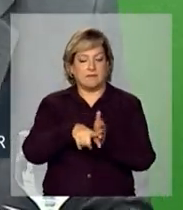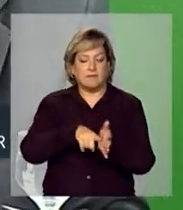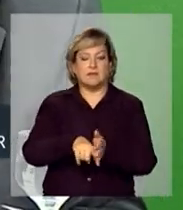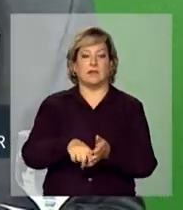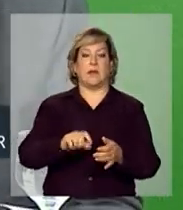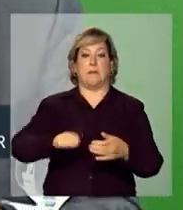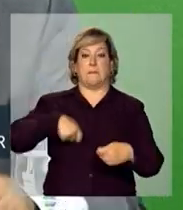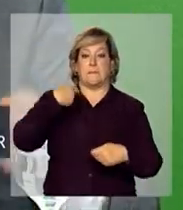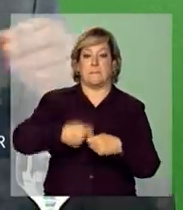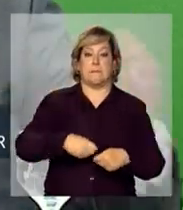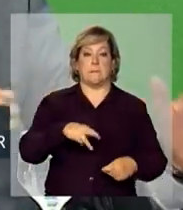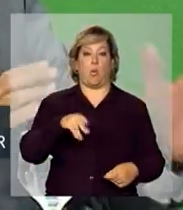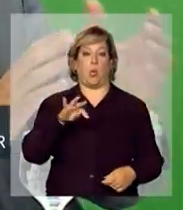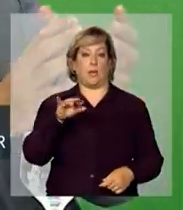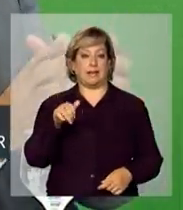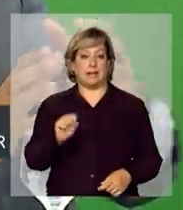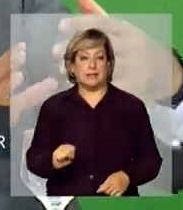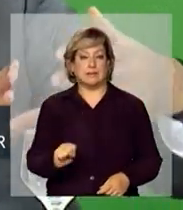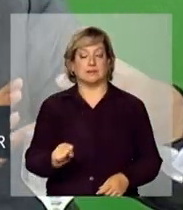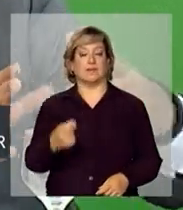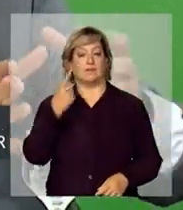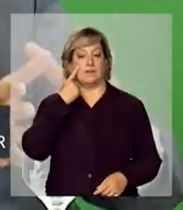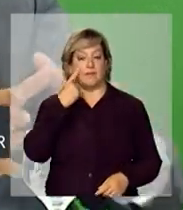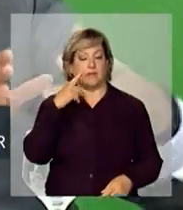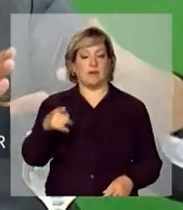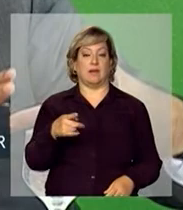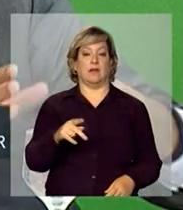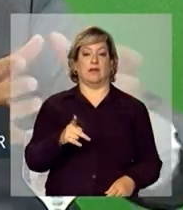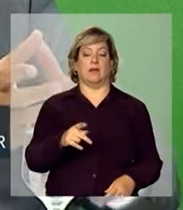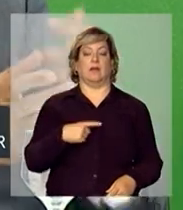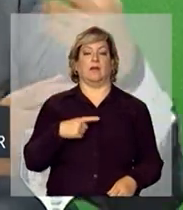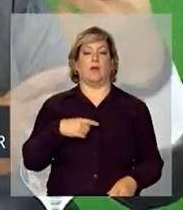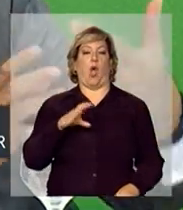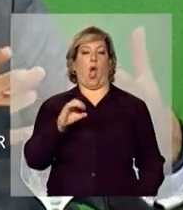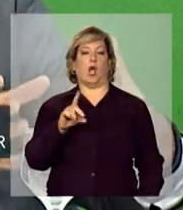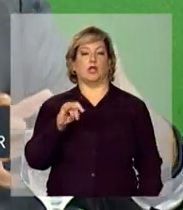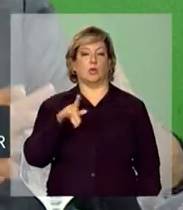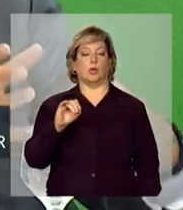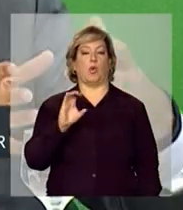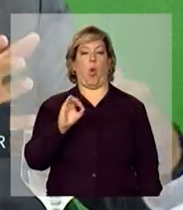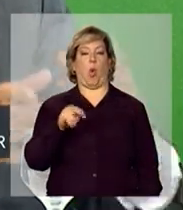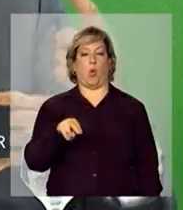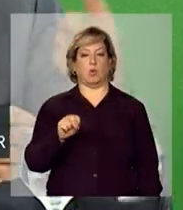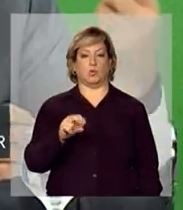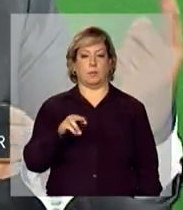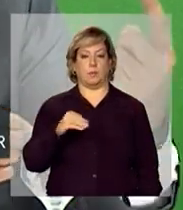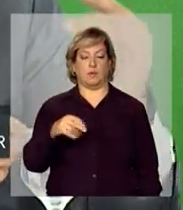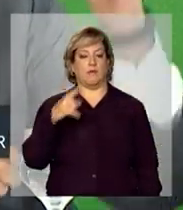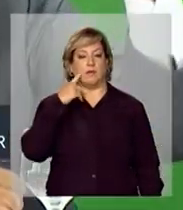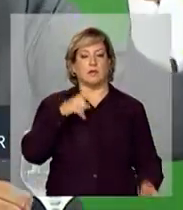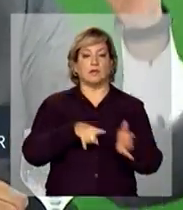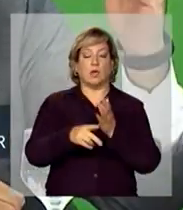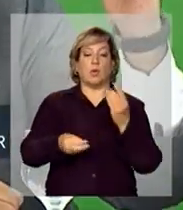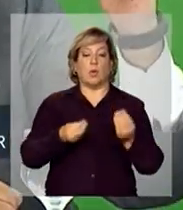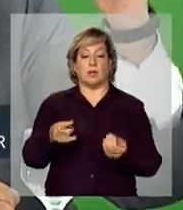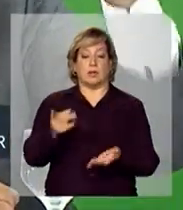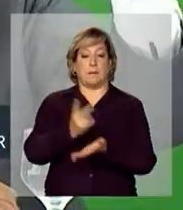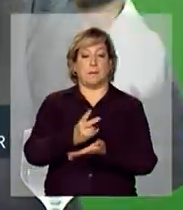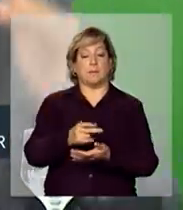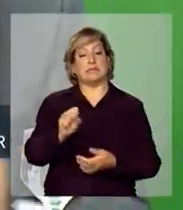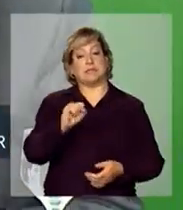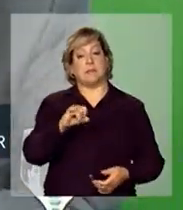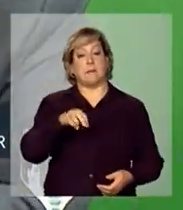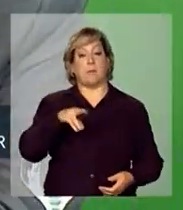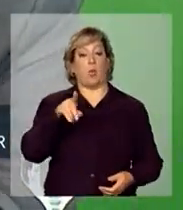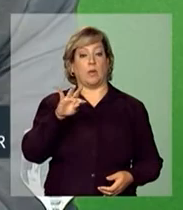a mesa aplicada no código de consumidor verificar se há Bis e lhe devem se há duas tipificações com a mesma multa se a multa tá baixa